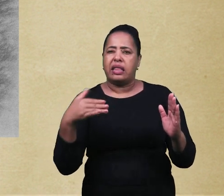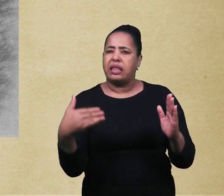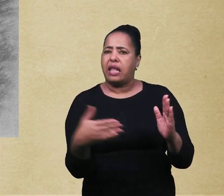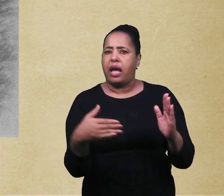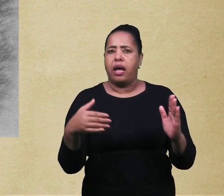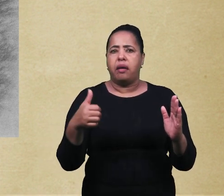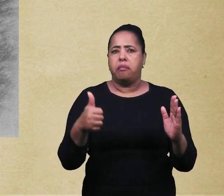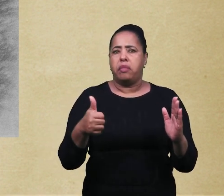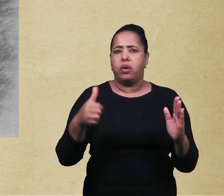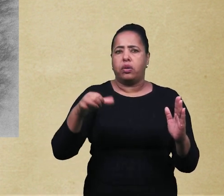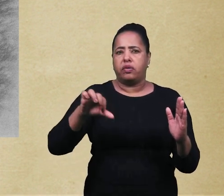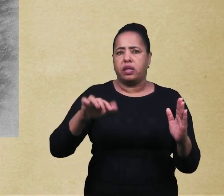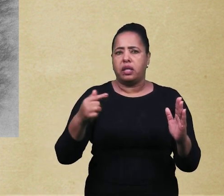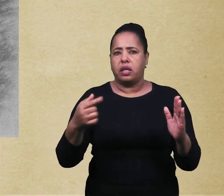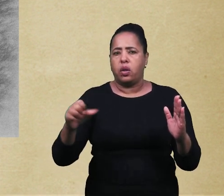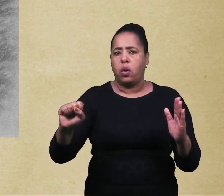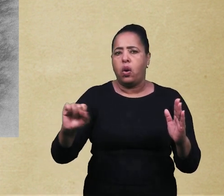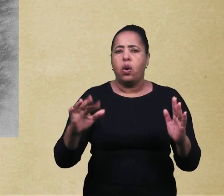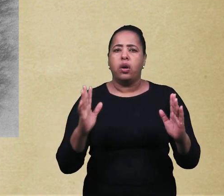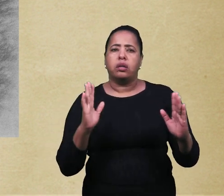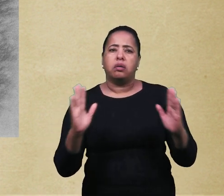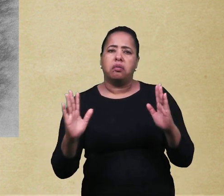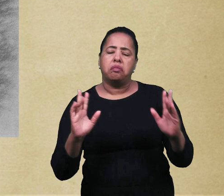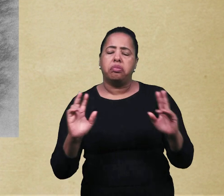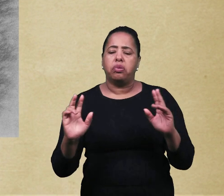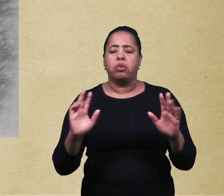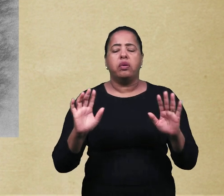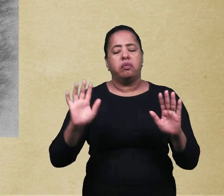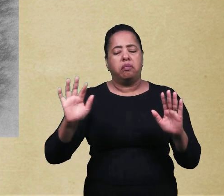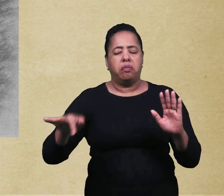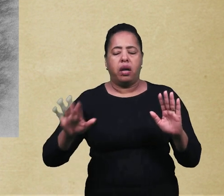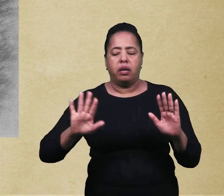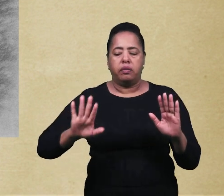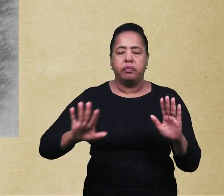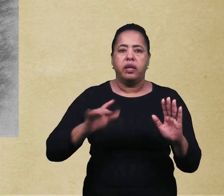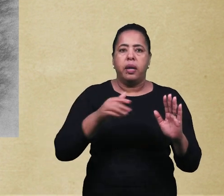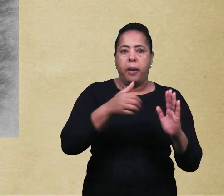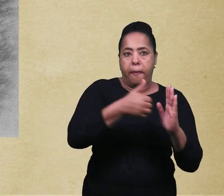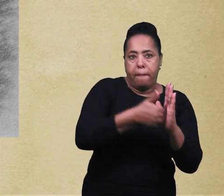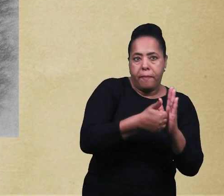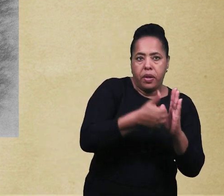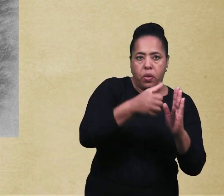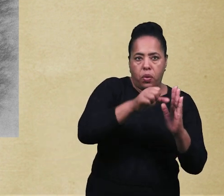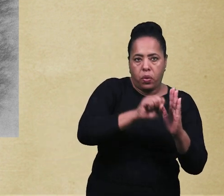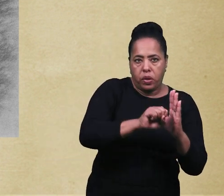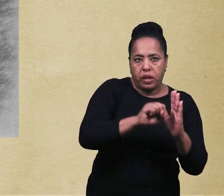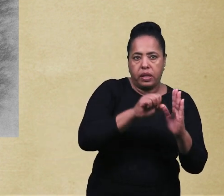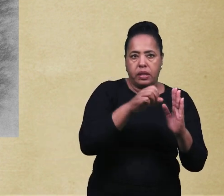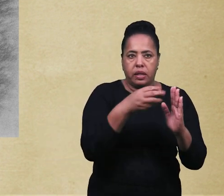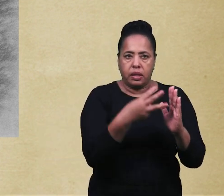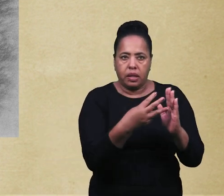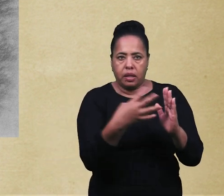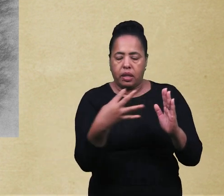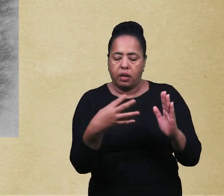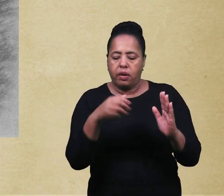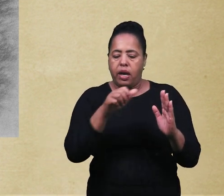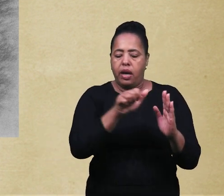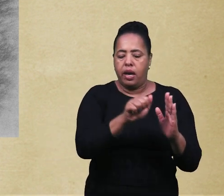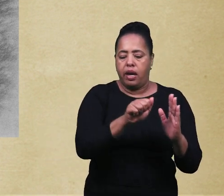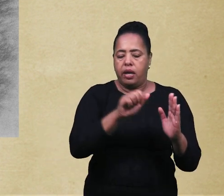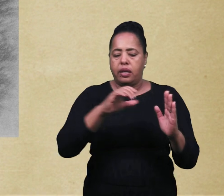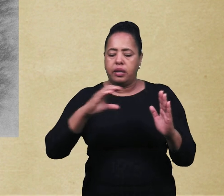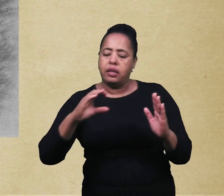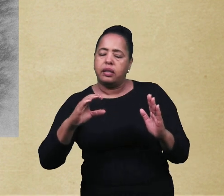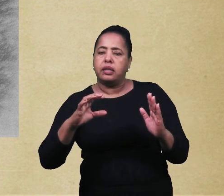1788, nós vamos abordar alguma coisa mais para o final. Então, em 1834 a.C., é